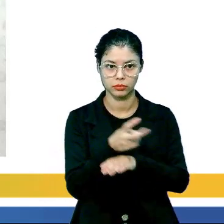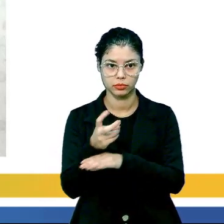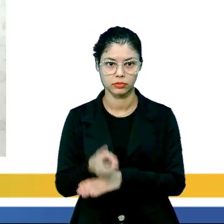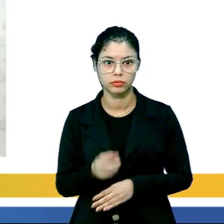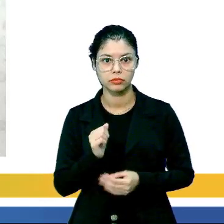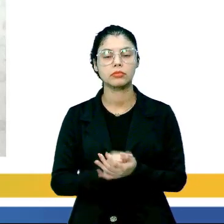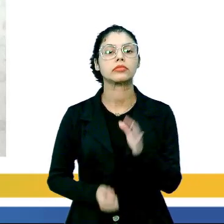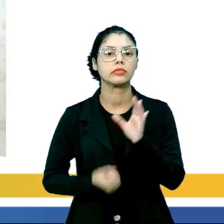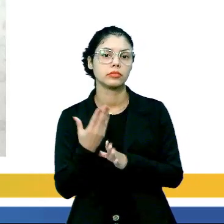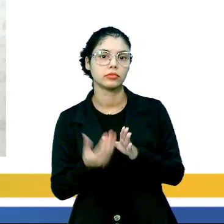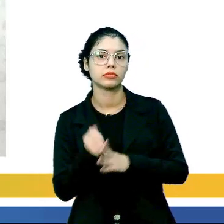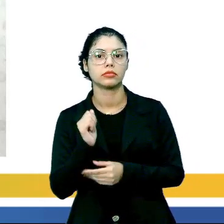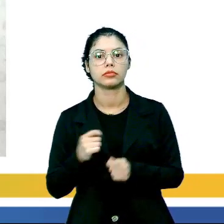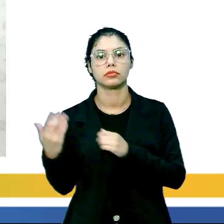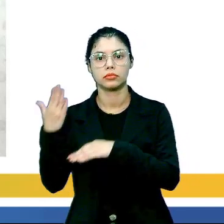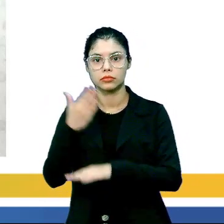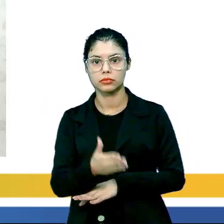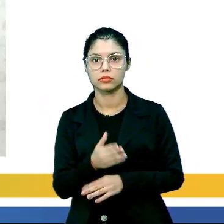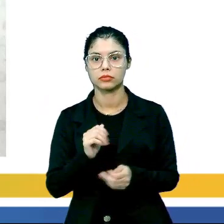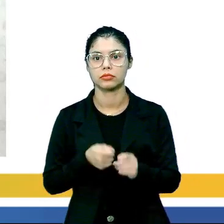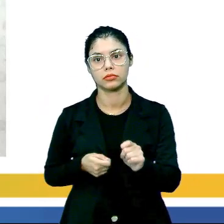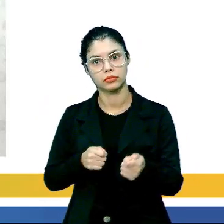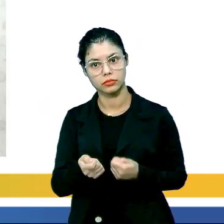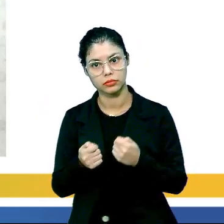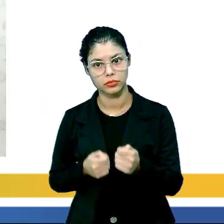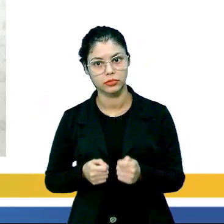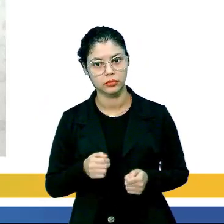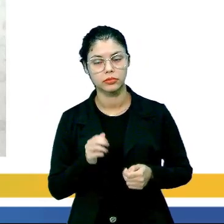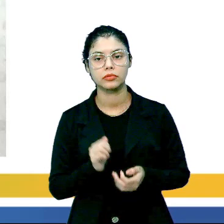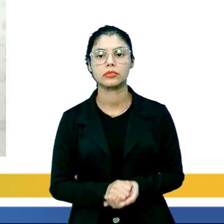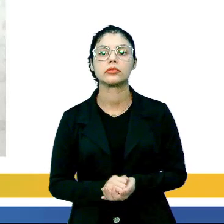consumidores, produzindo-as, dirigindo-as,